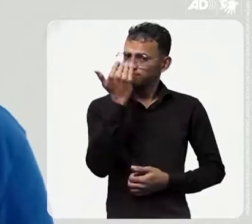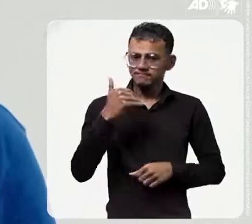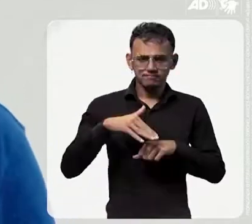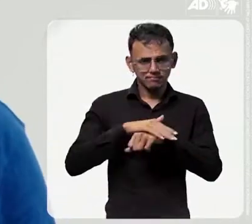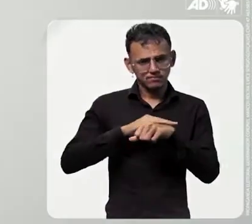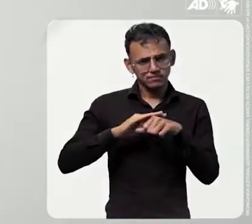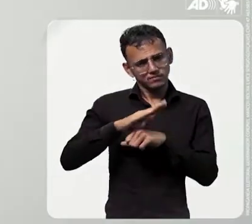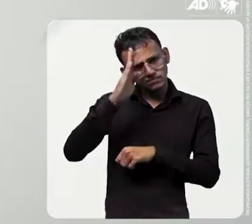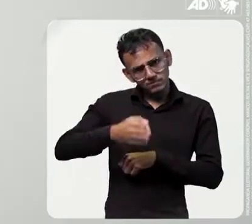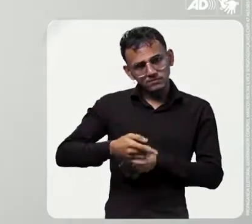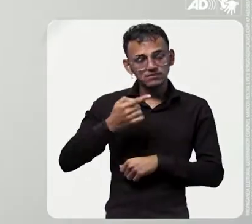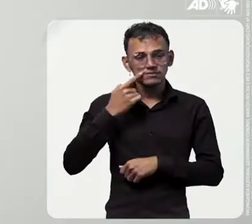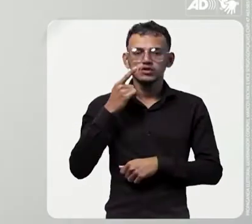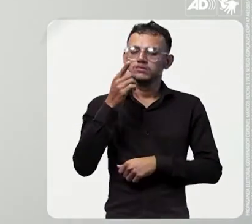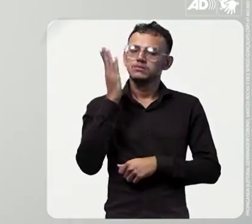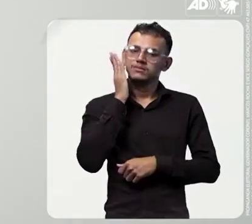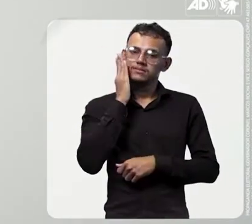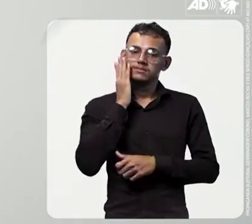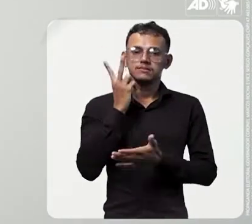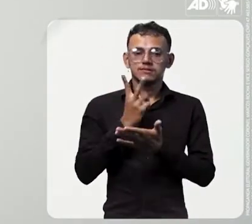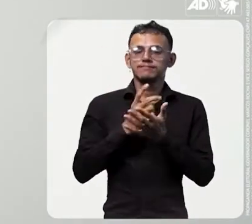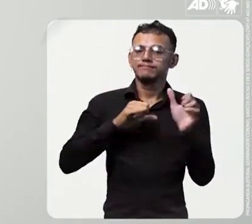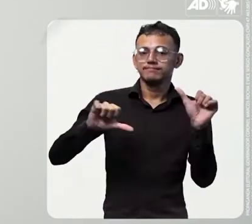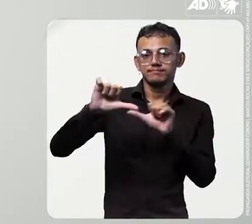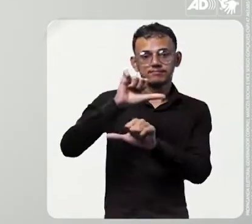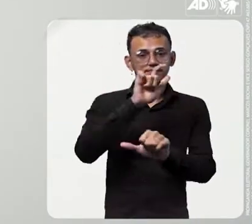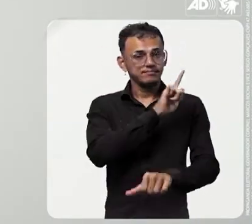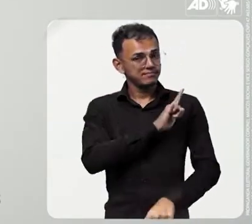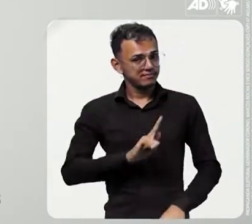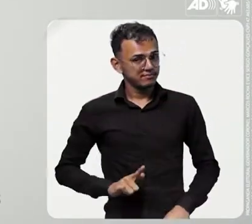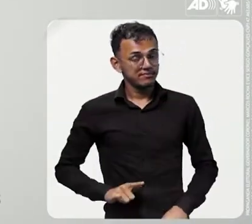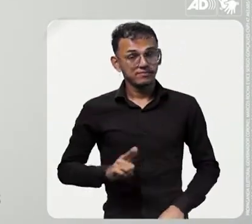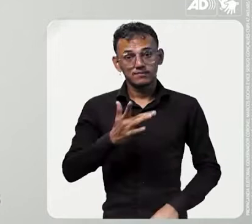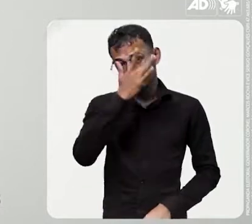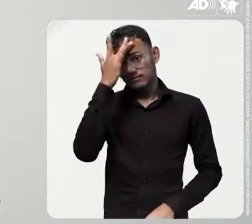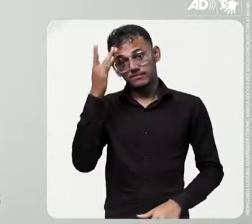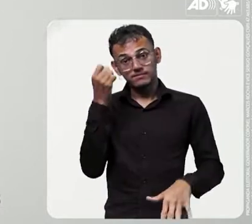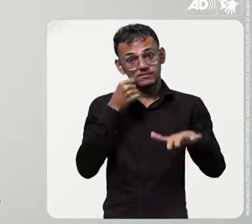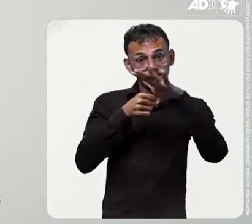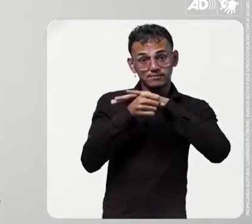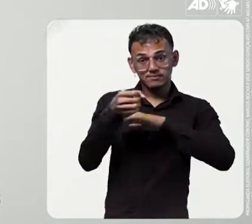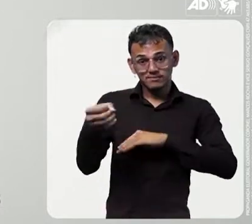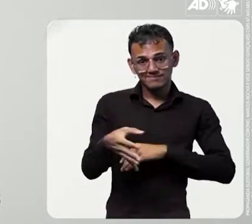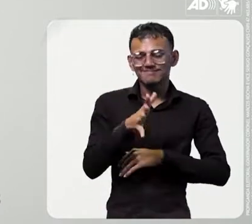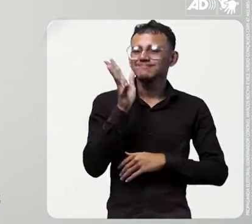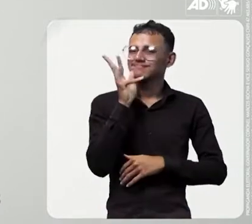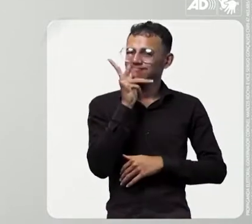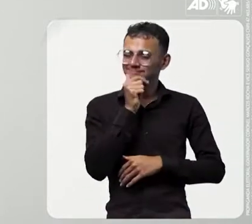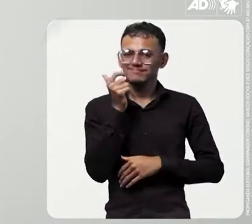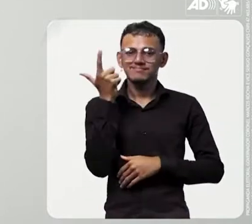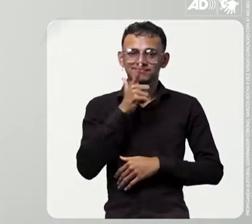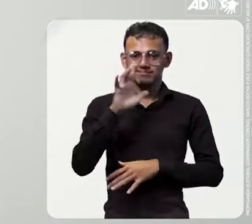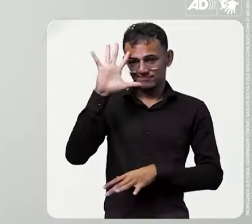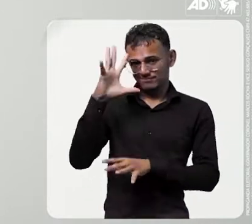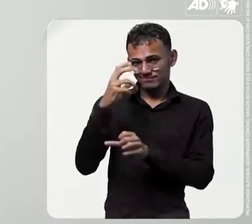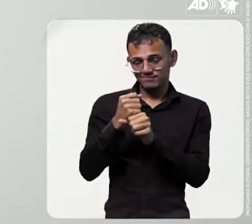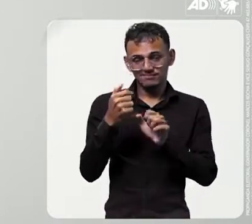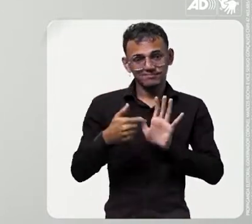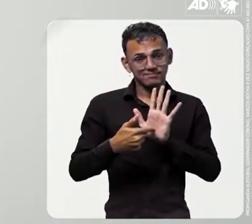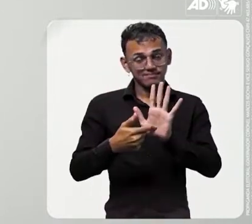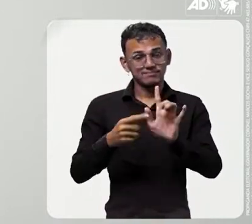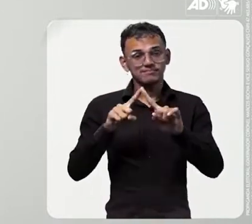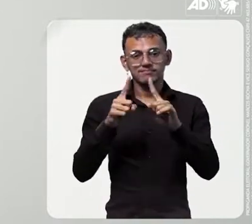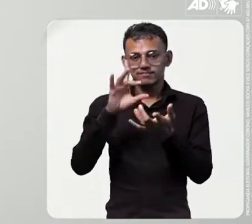Vamos direto ao ponto? Você sabe que toda vez que troca um governo, o que entra leva tempo para começar a dar resultados. E no final das